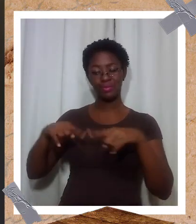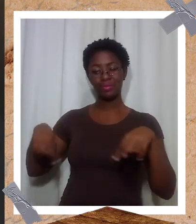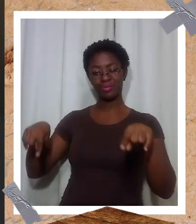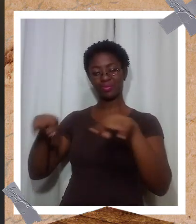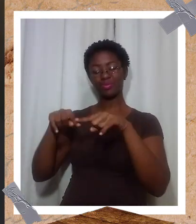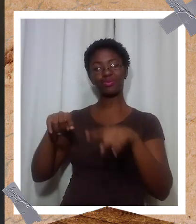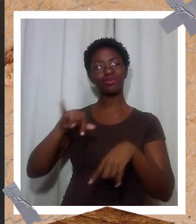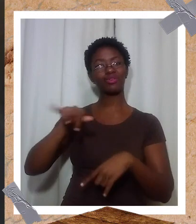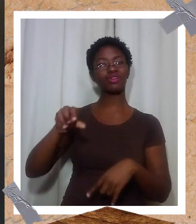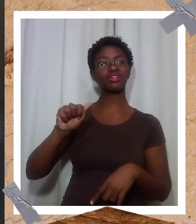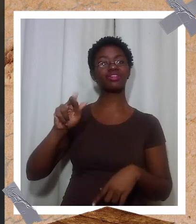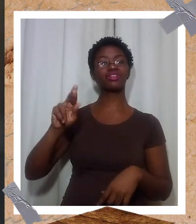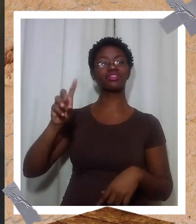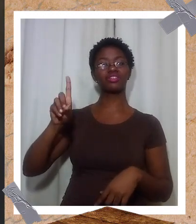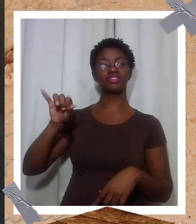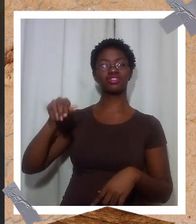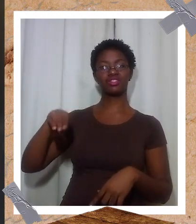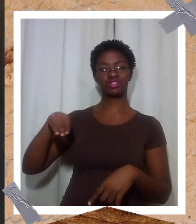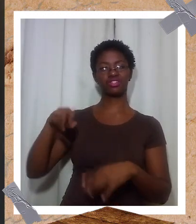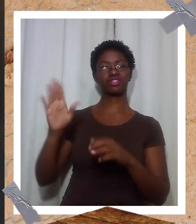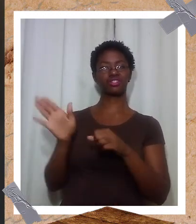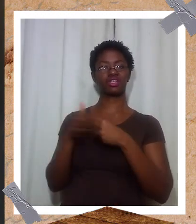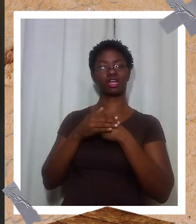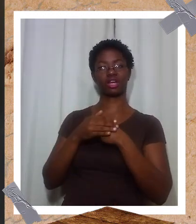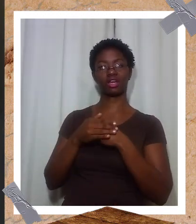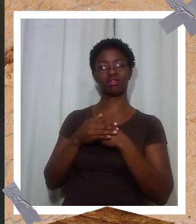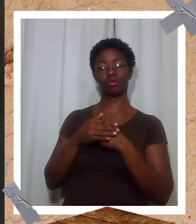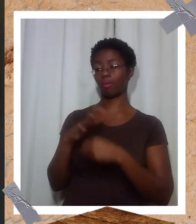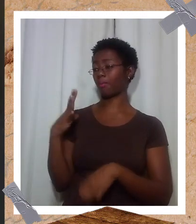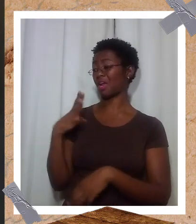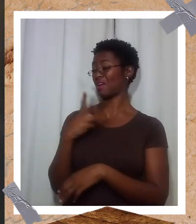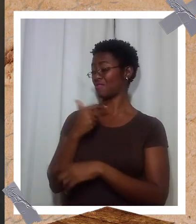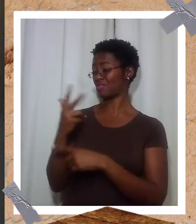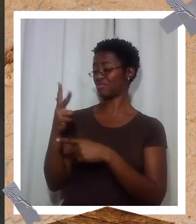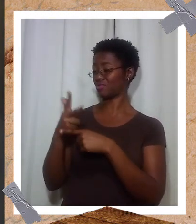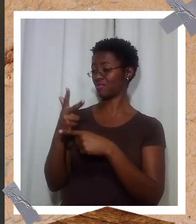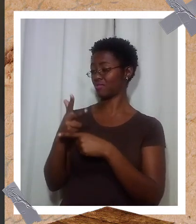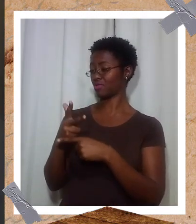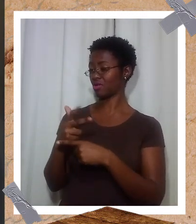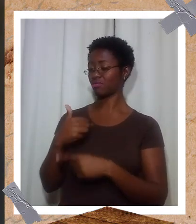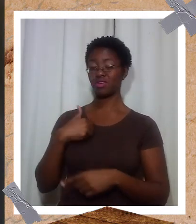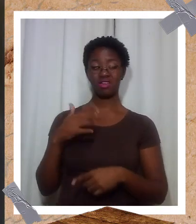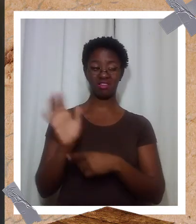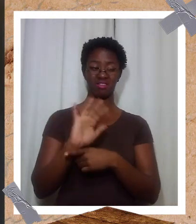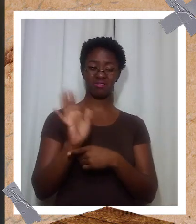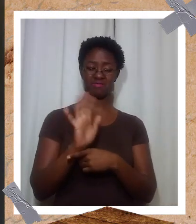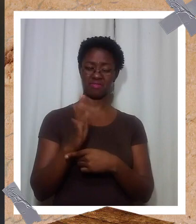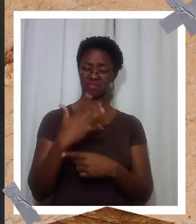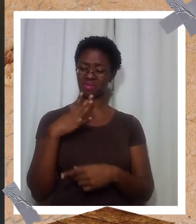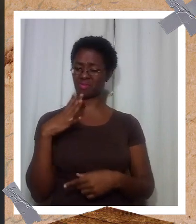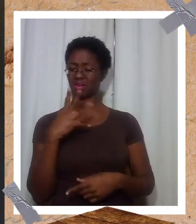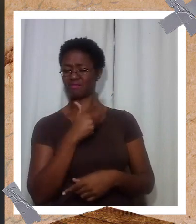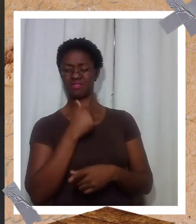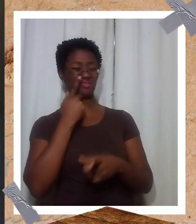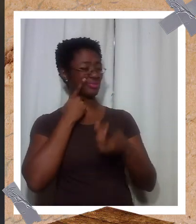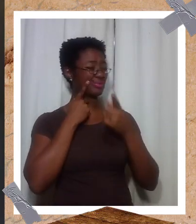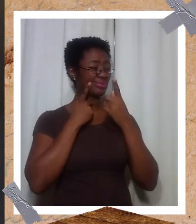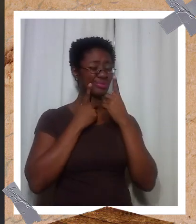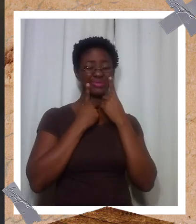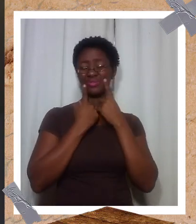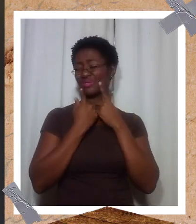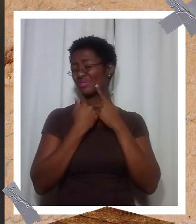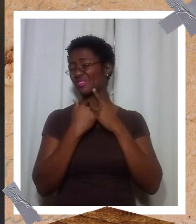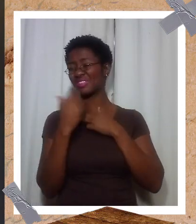filme maravilhoso, e os meus amigos estavam odiando o filme, e eu ali super emocionado e chorando com